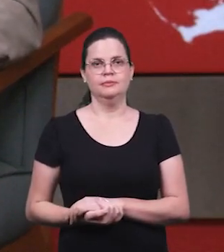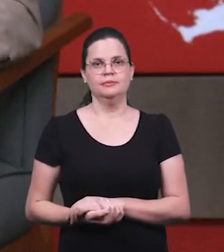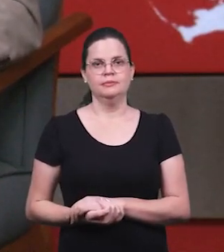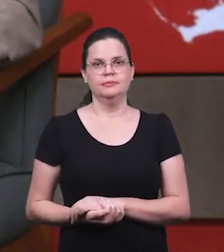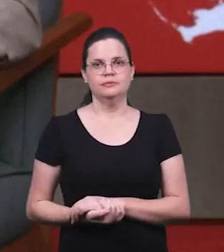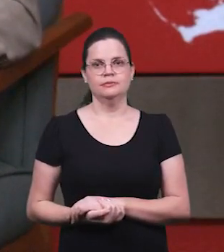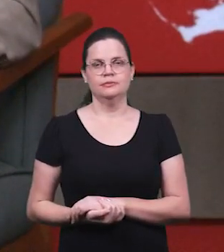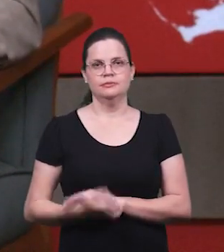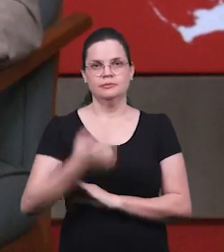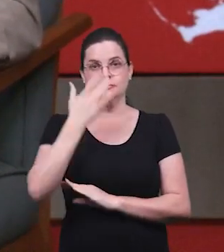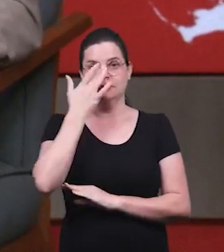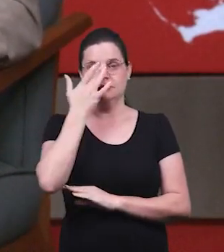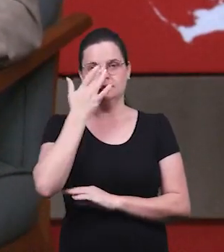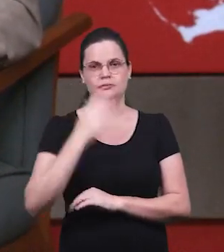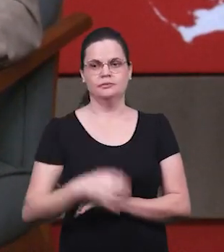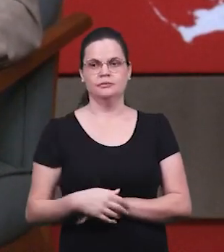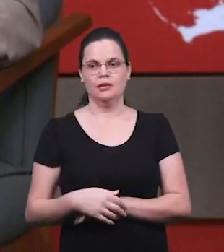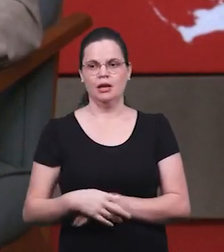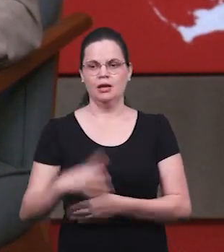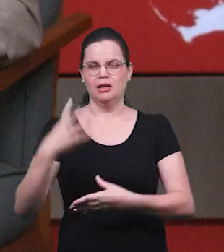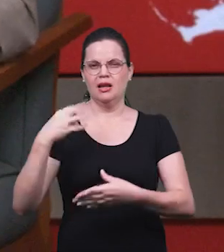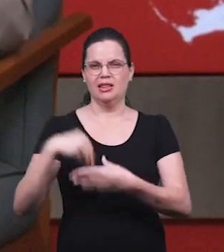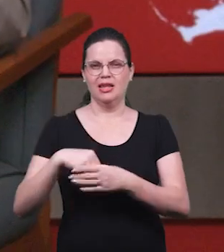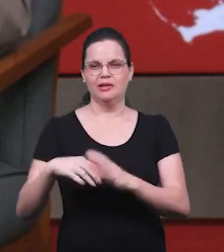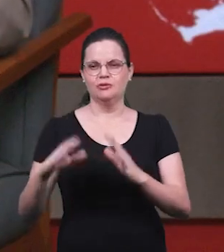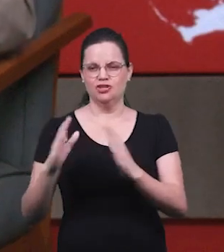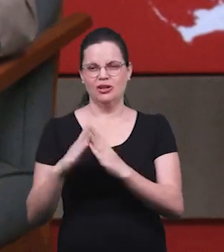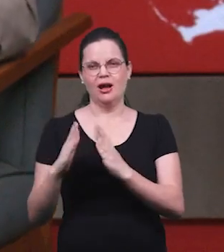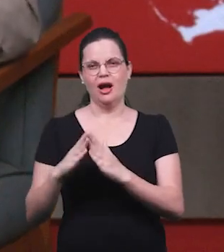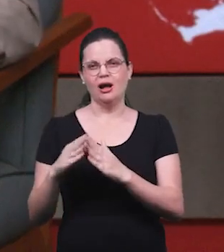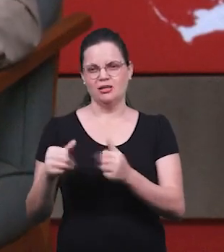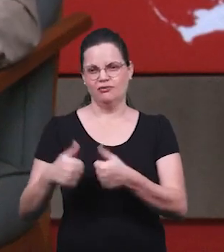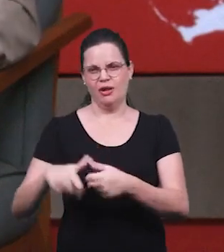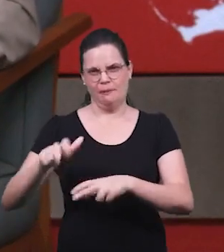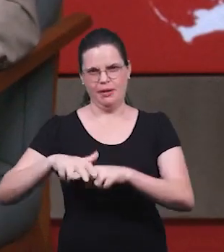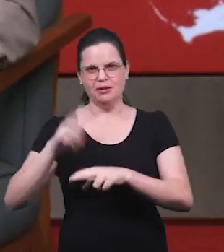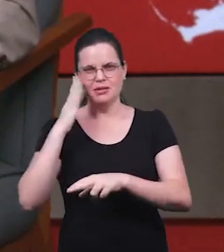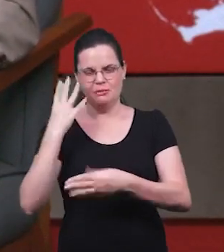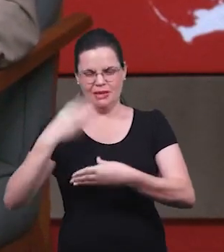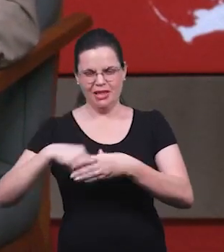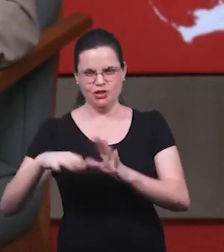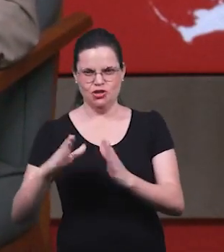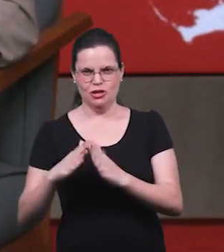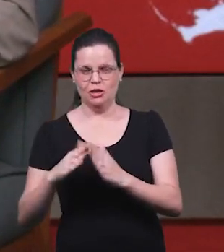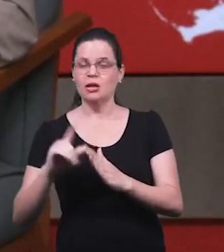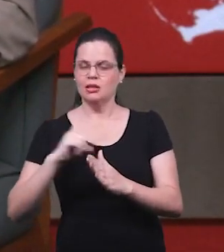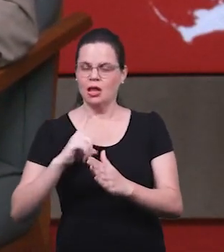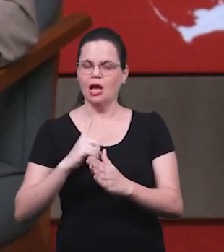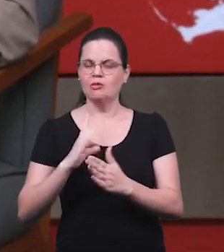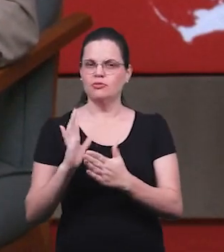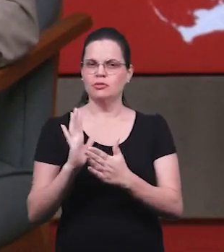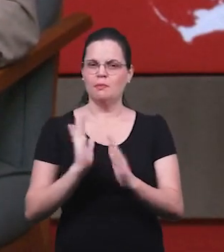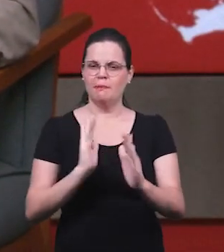Era uma prisão mais domiciliar e até chegou a ser solto. Mas